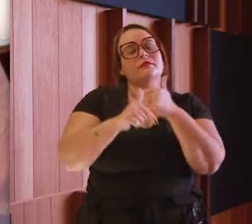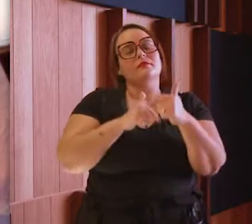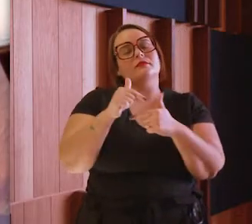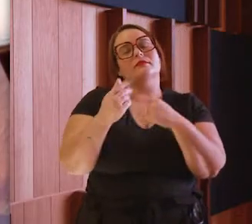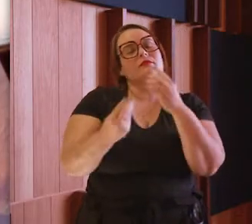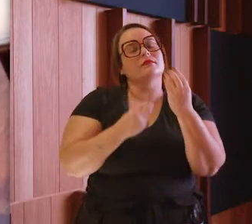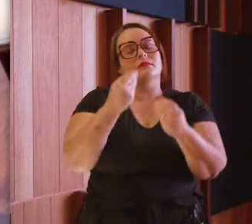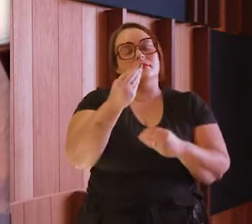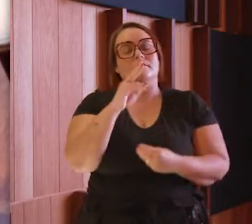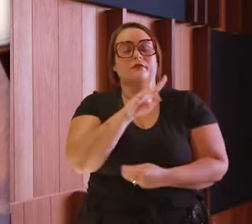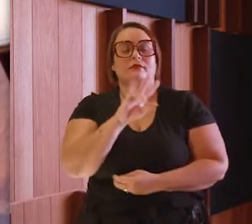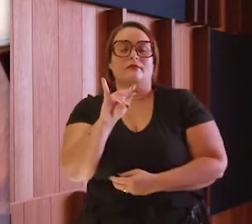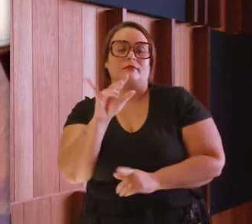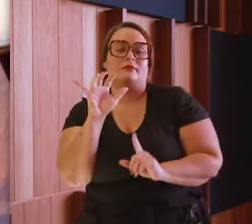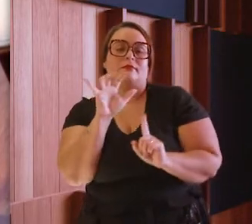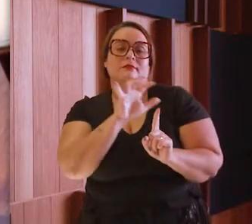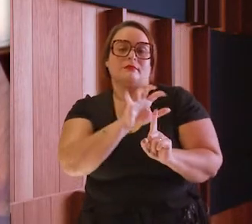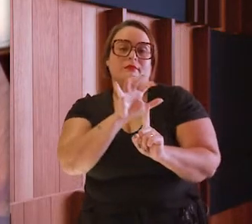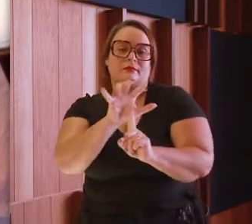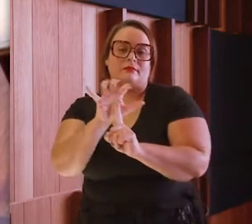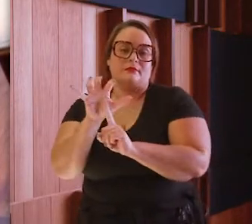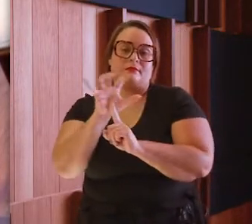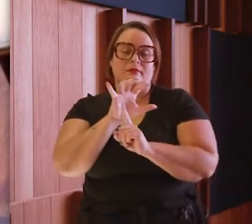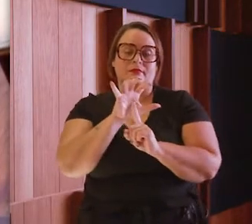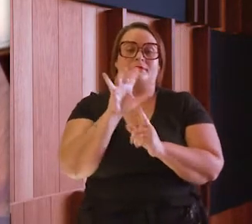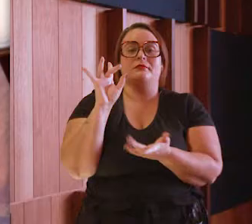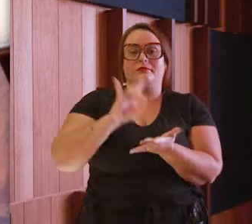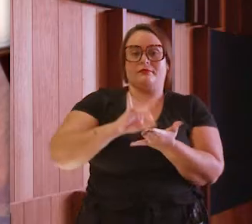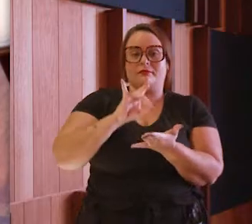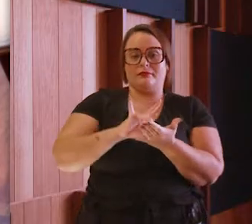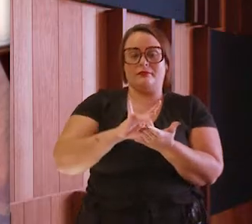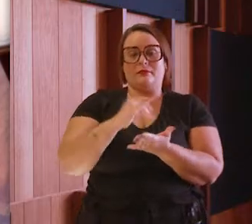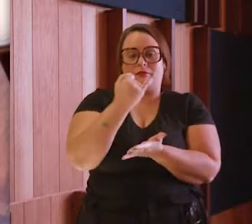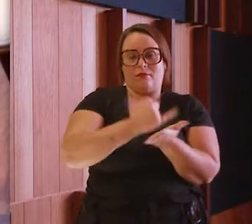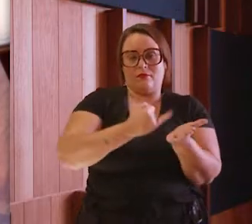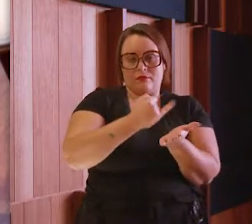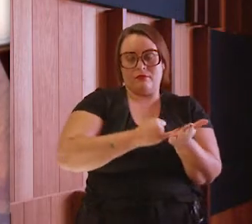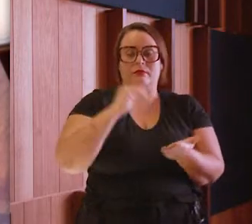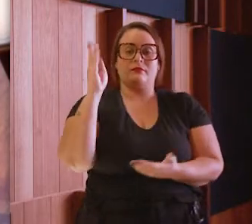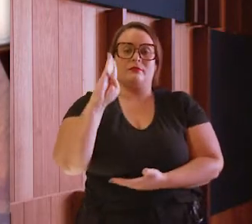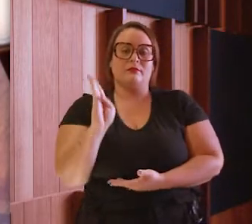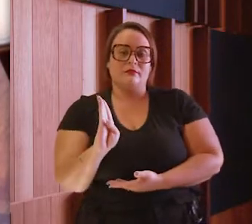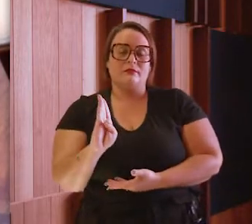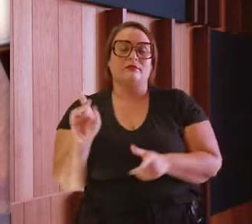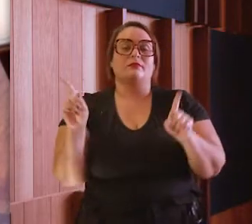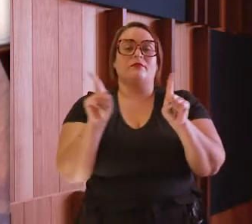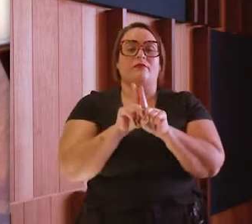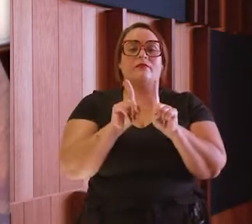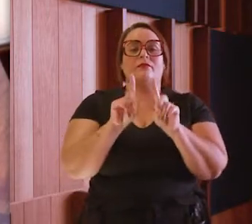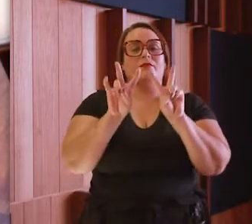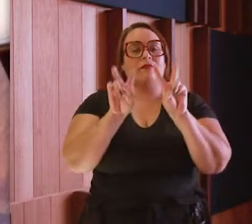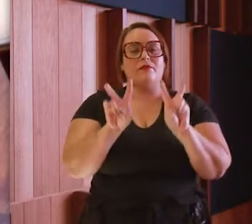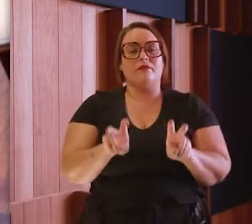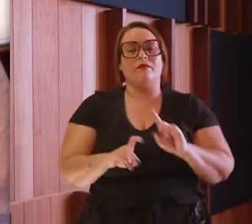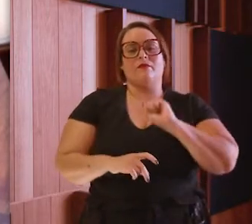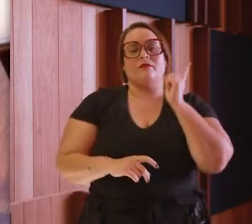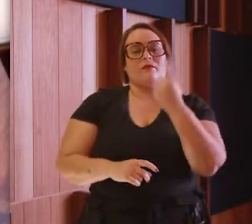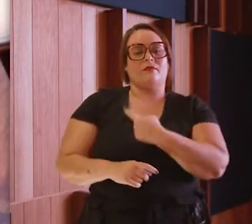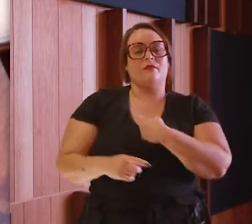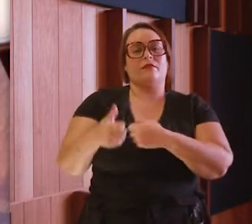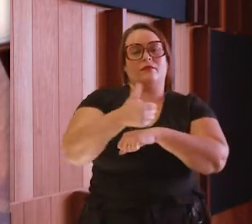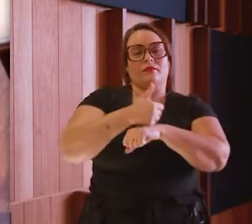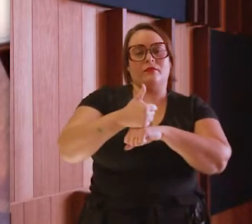a impactar a realidade tributária brasileira, a agenda de todos nós, profissionais da área